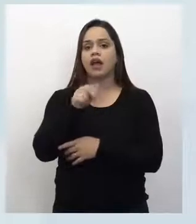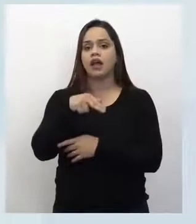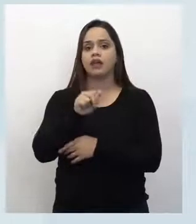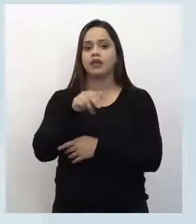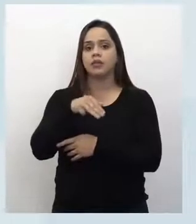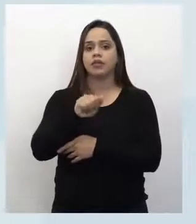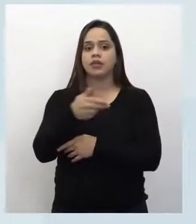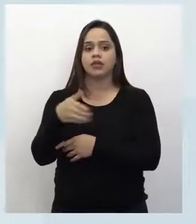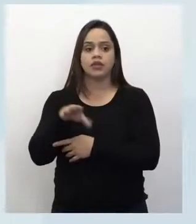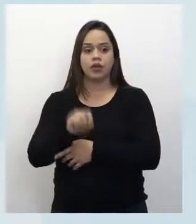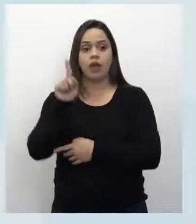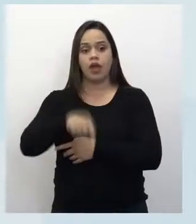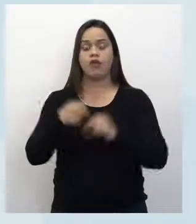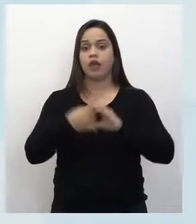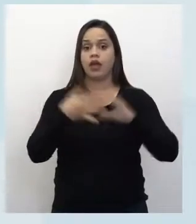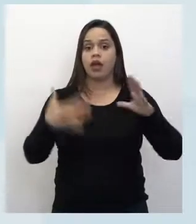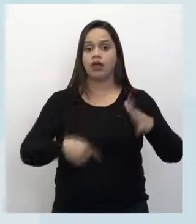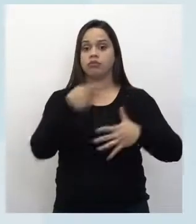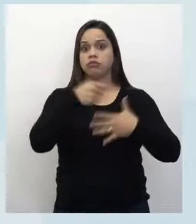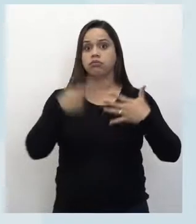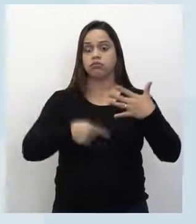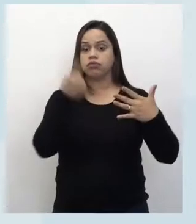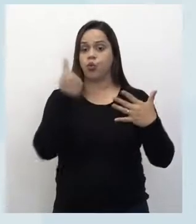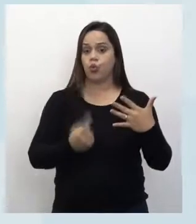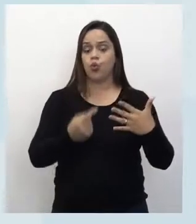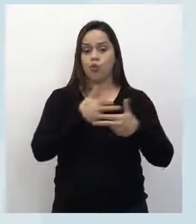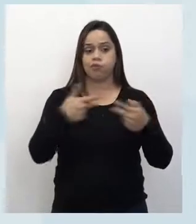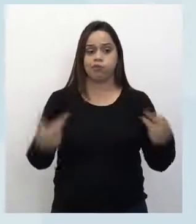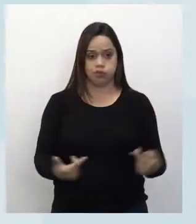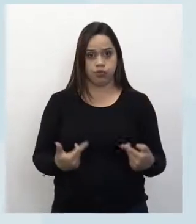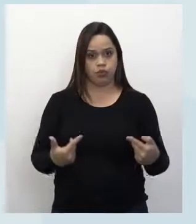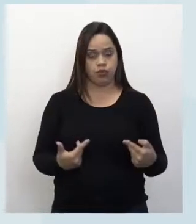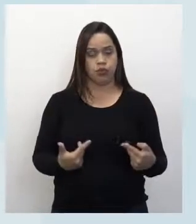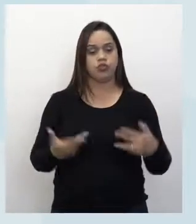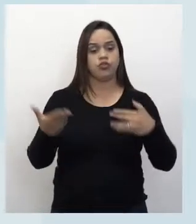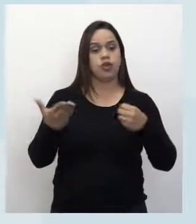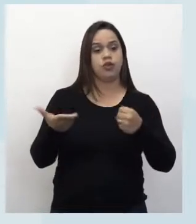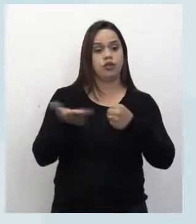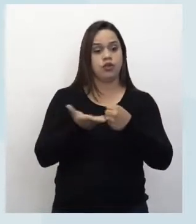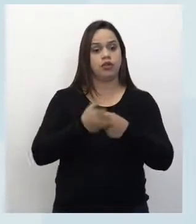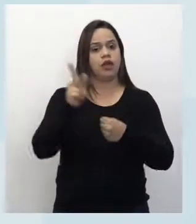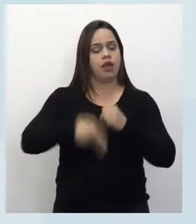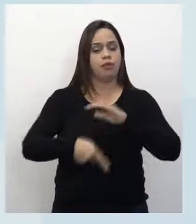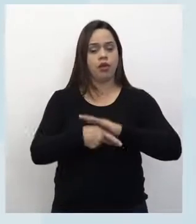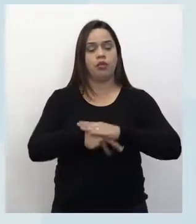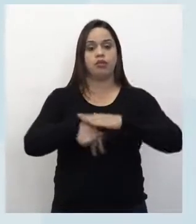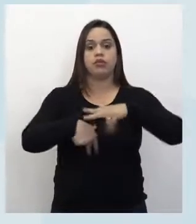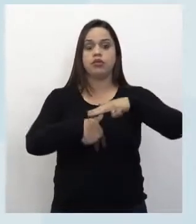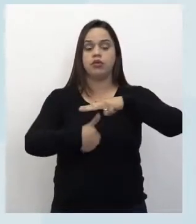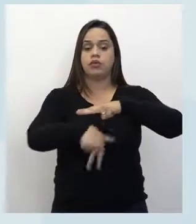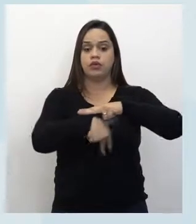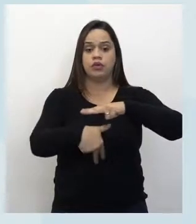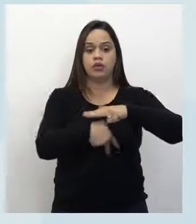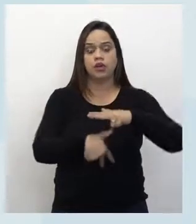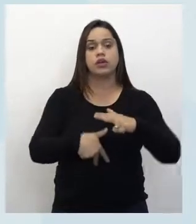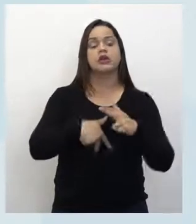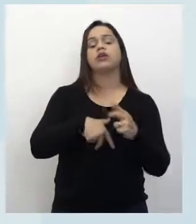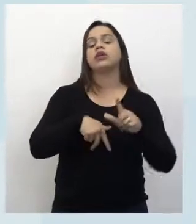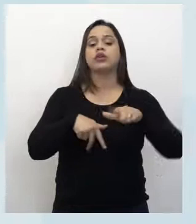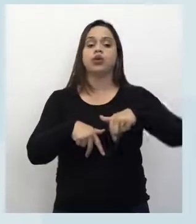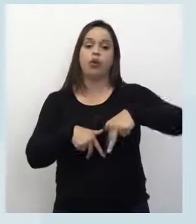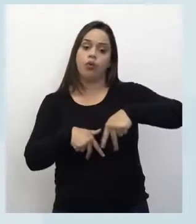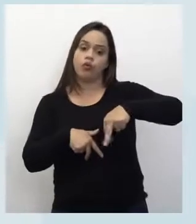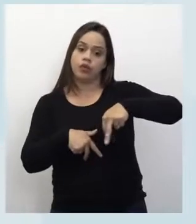É essencialmente caracterizado pela presença de um objeto intermediário, que são as marionetes, os fantoches, dedoches, bonecos